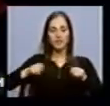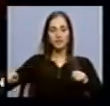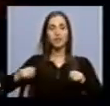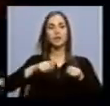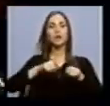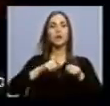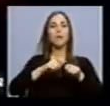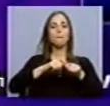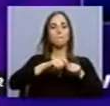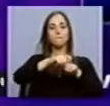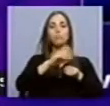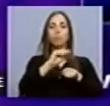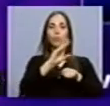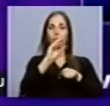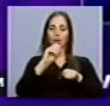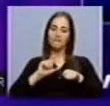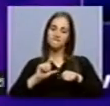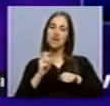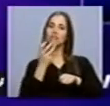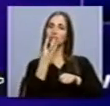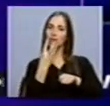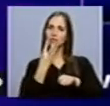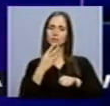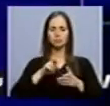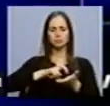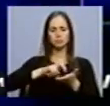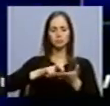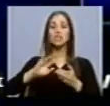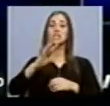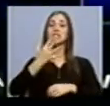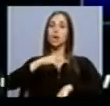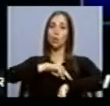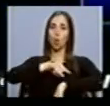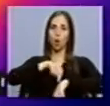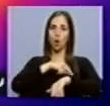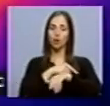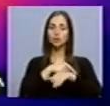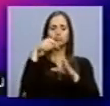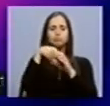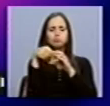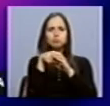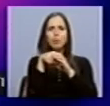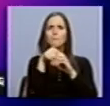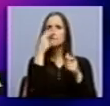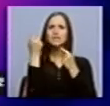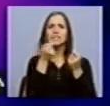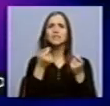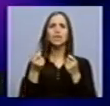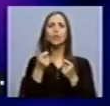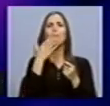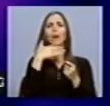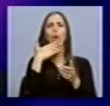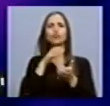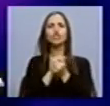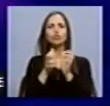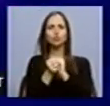5 horas. Bom, já não é nada mau. E tem a resistência ou consistência muito semelhante ao gesso que nós conhecemos aqui na